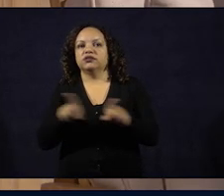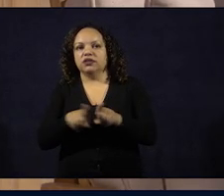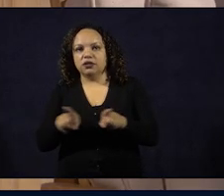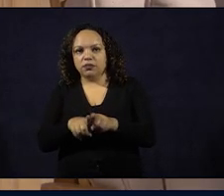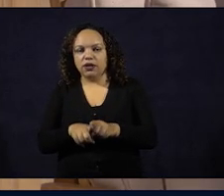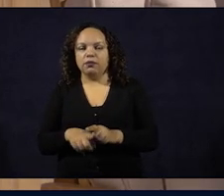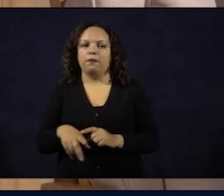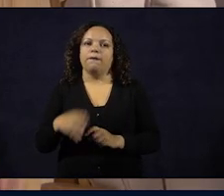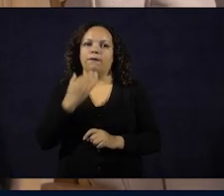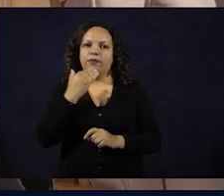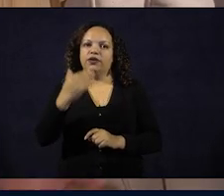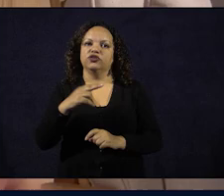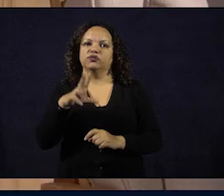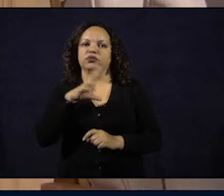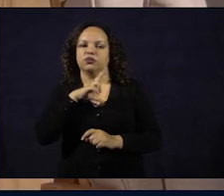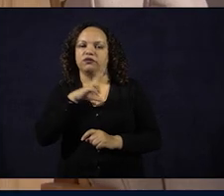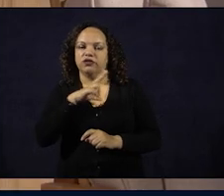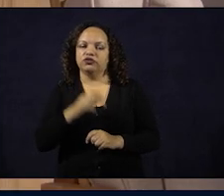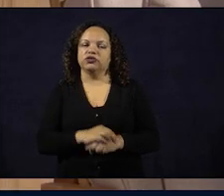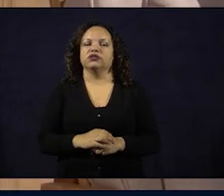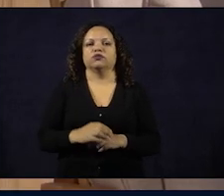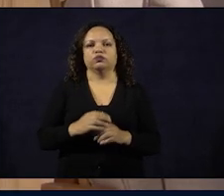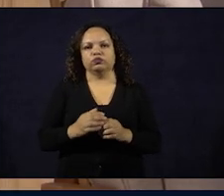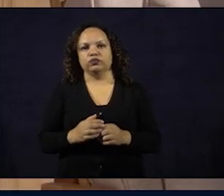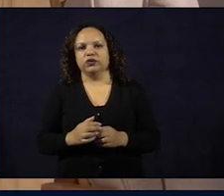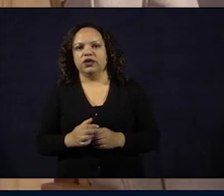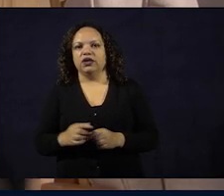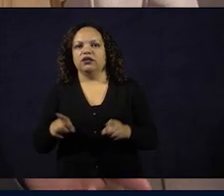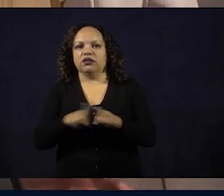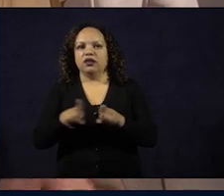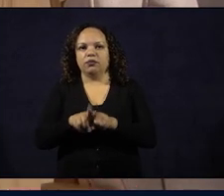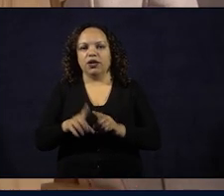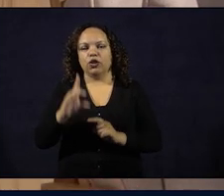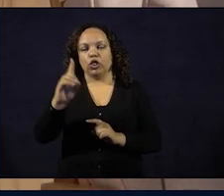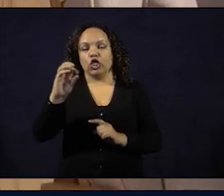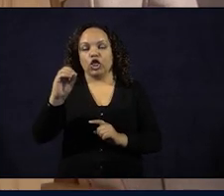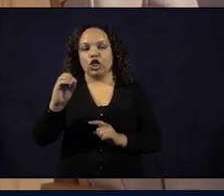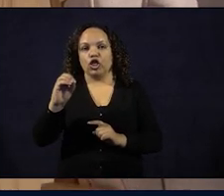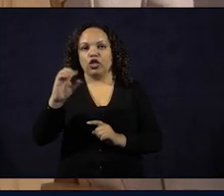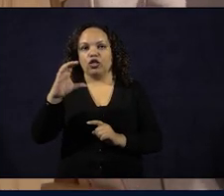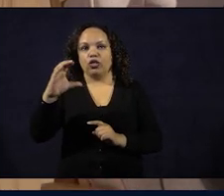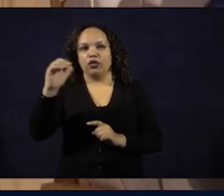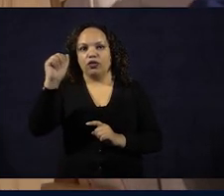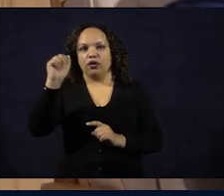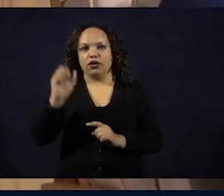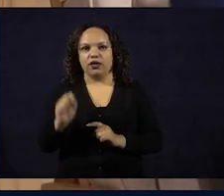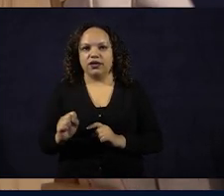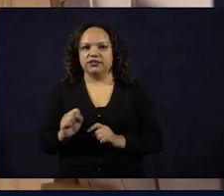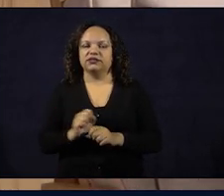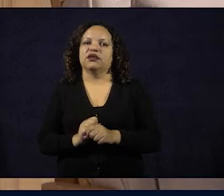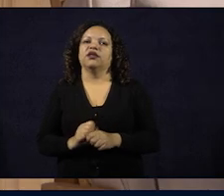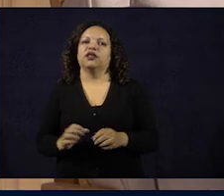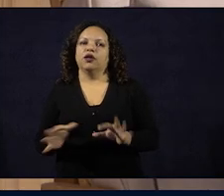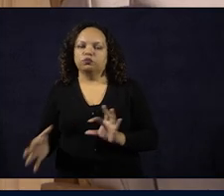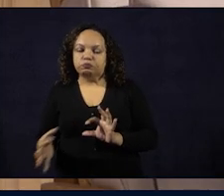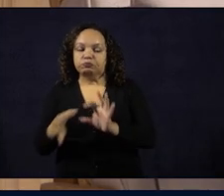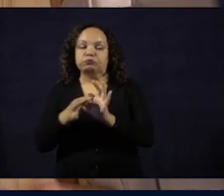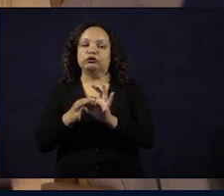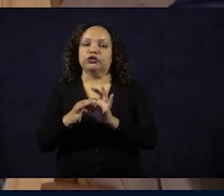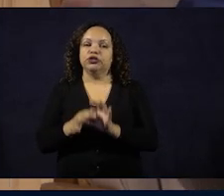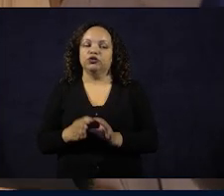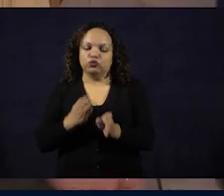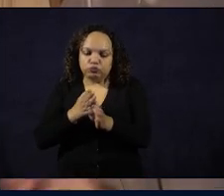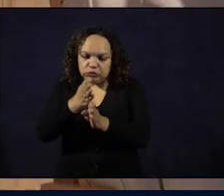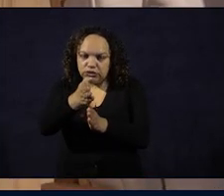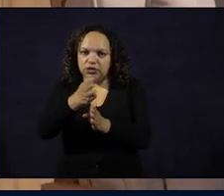para privatização, a Companhia Docas do Rio de Janeiro, a CDRJ, e a Companhia Docas do Pará, que está muito alinhado com essa nossa estratégia de fomentar o setor